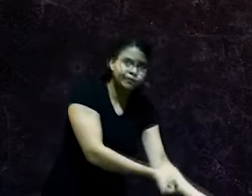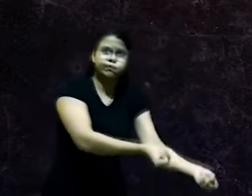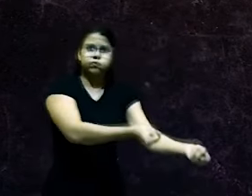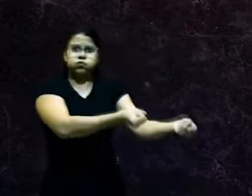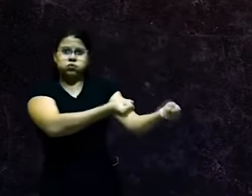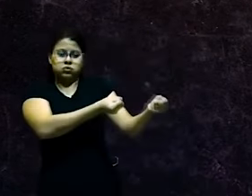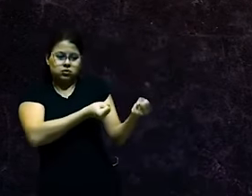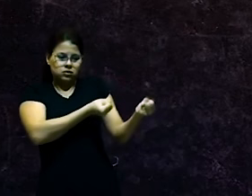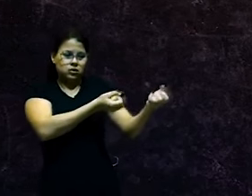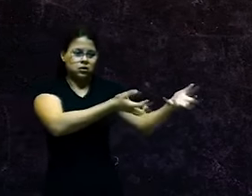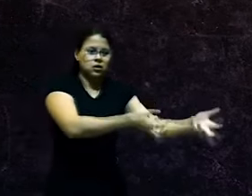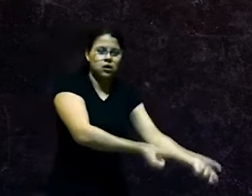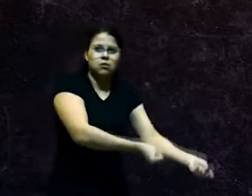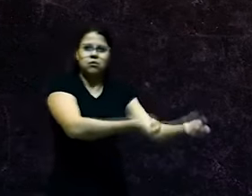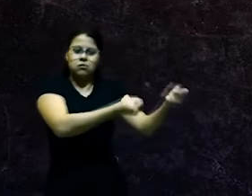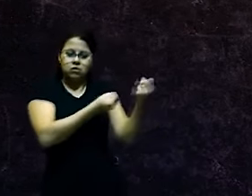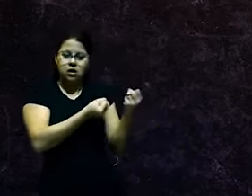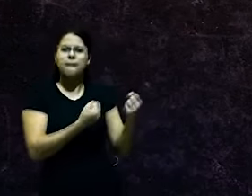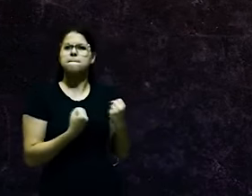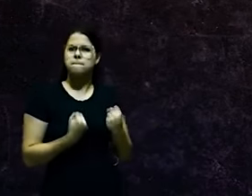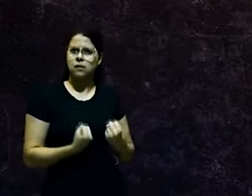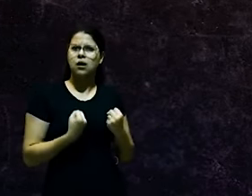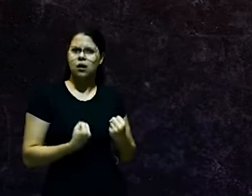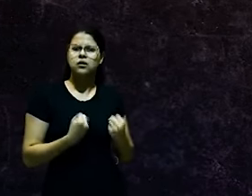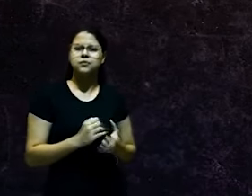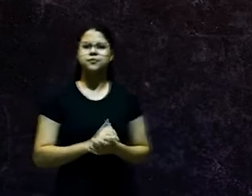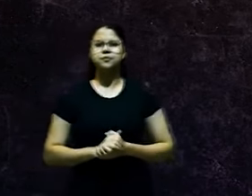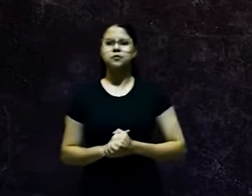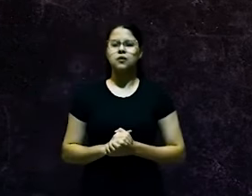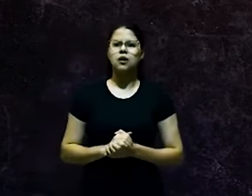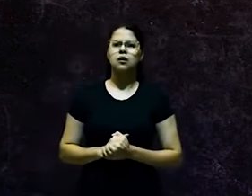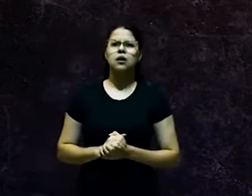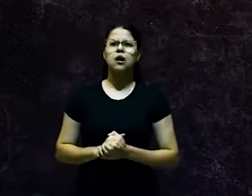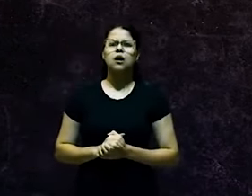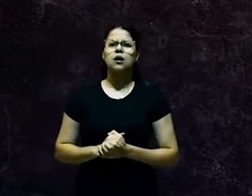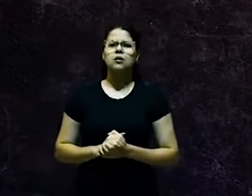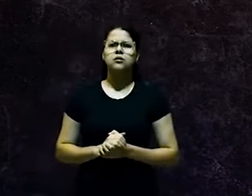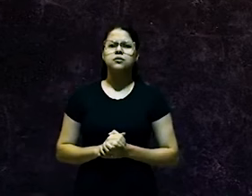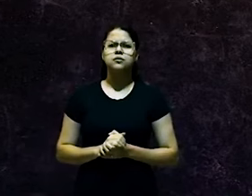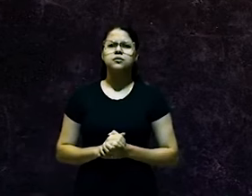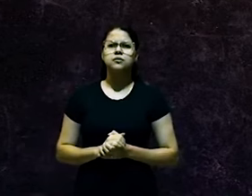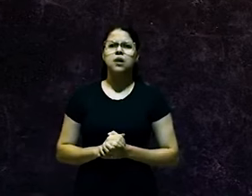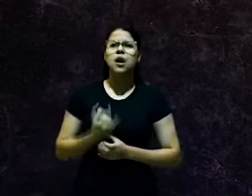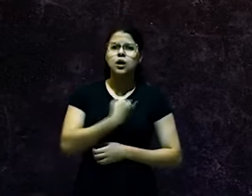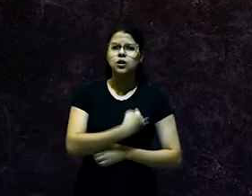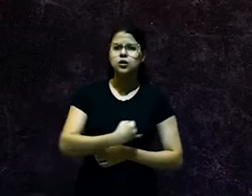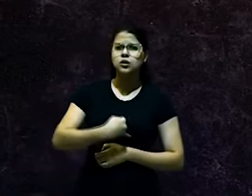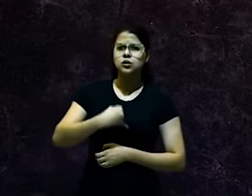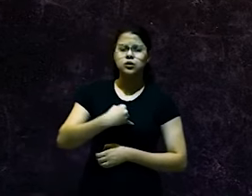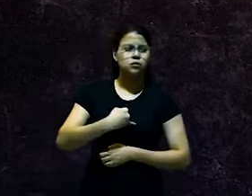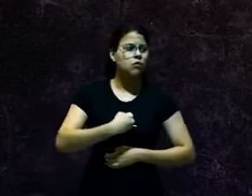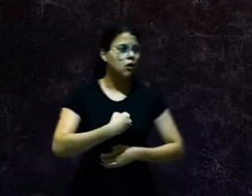grande era a quantidade de peixes e o discípulo a quem Jesus amava disse a Pedro é